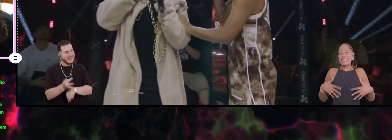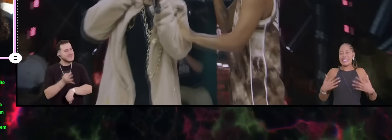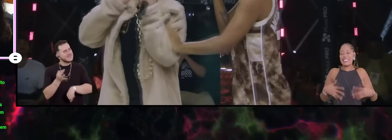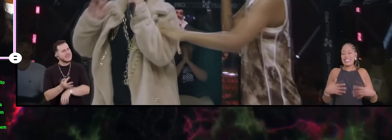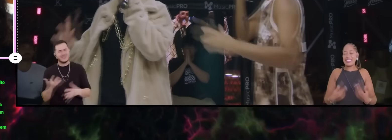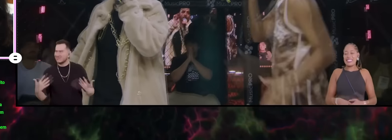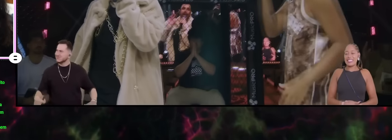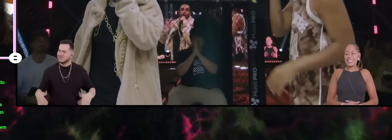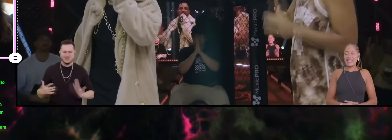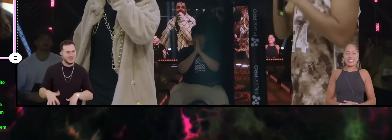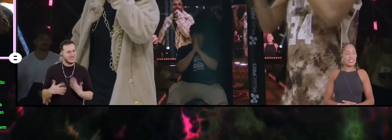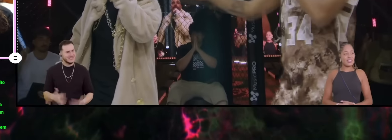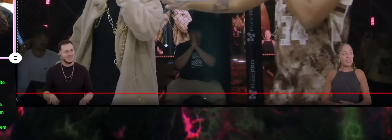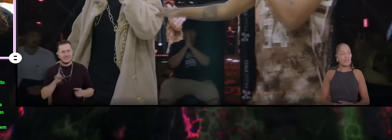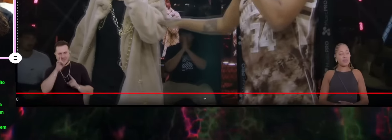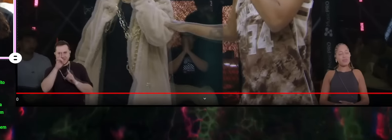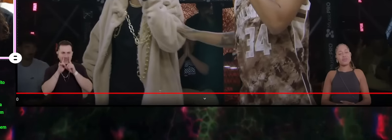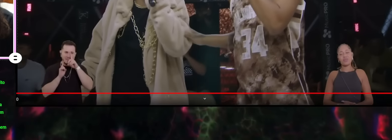caralho.